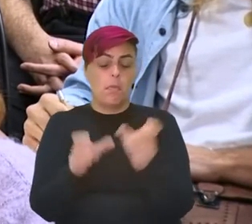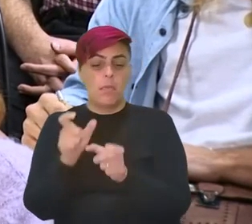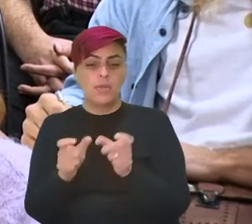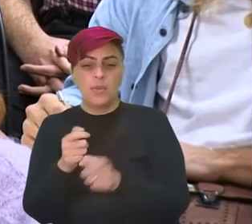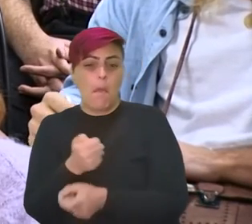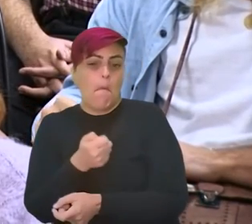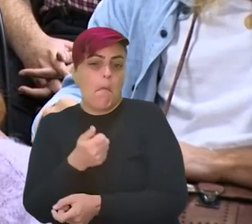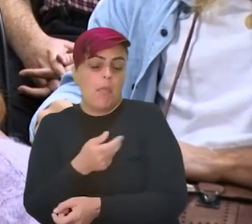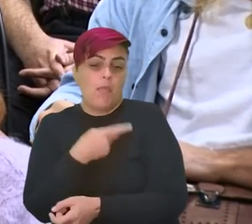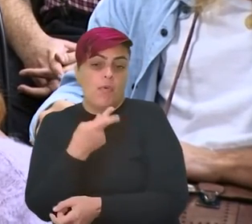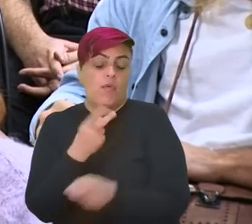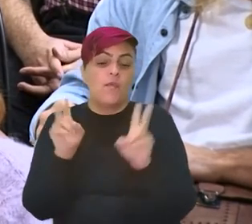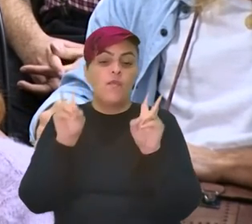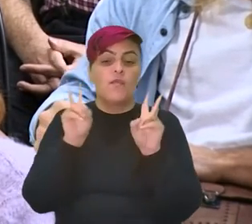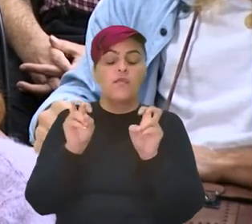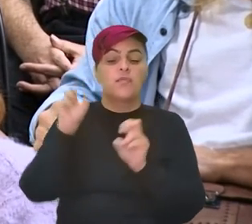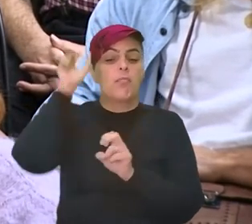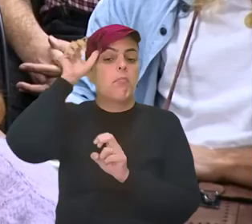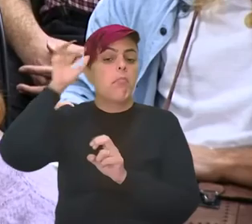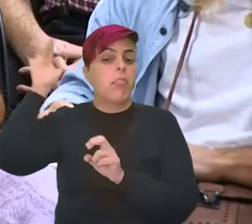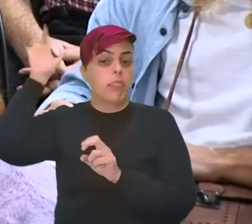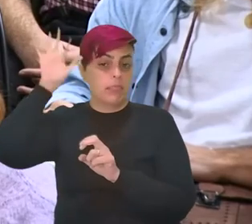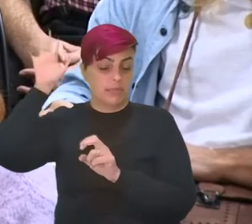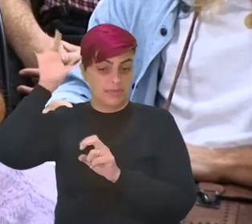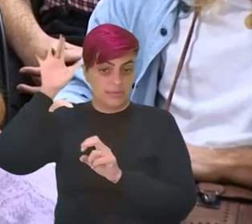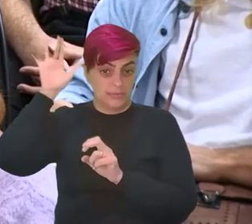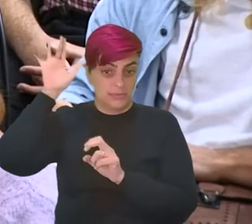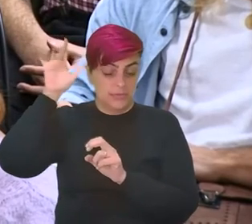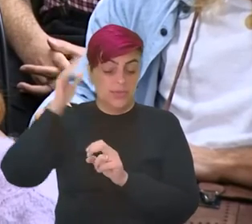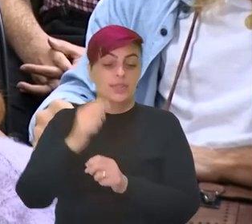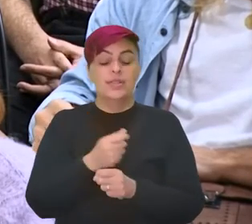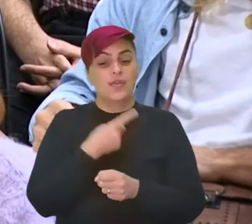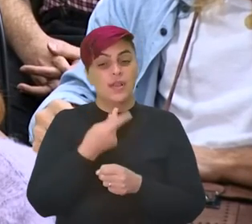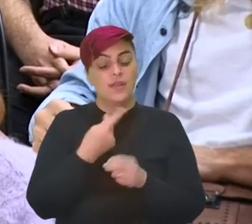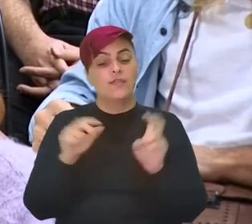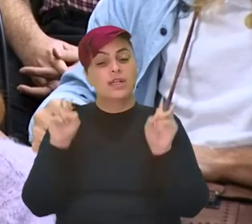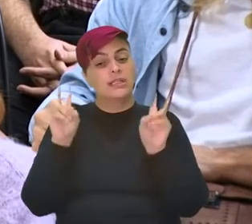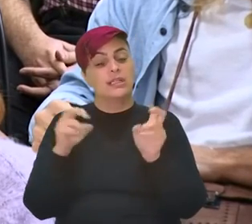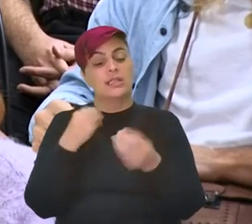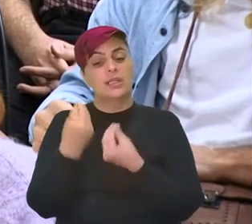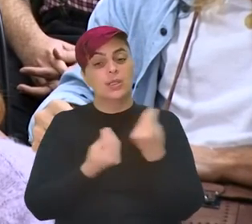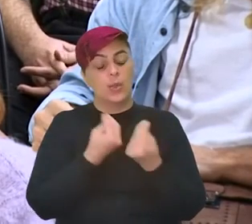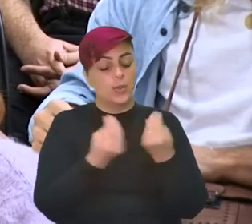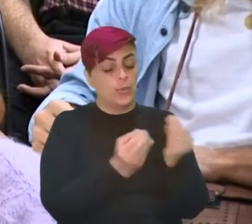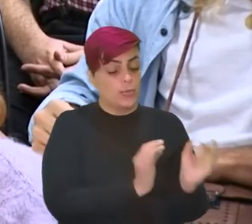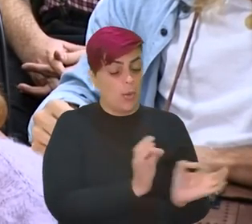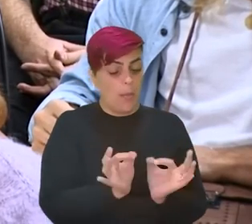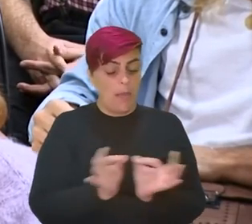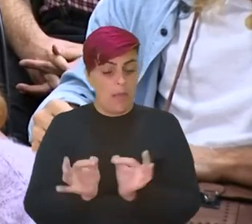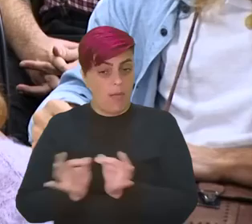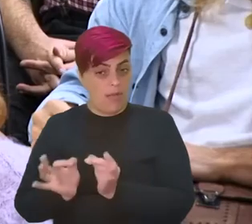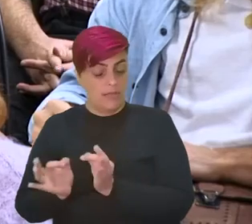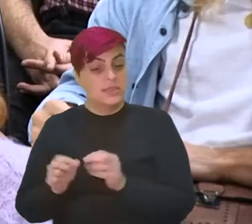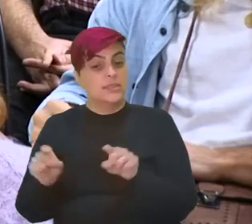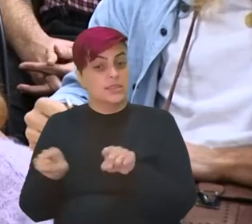falam sobre esse aspecto da imaginação do Malinowski, sobre o quanto essa reconstrução